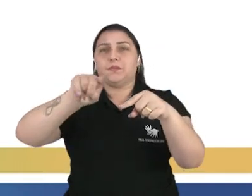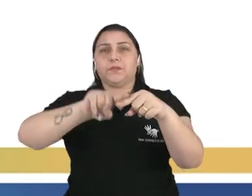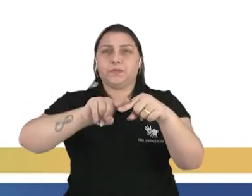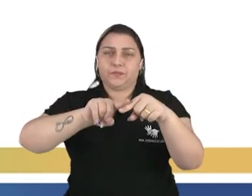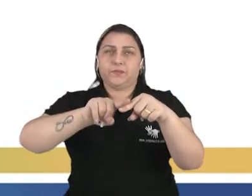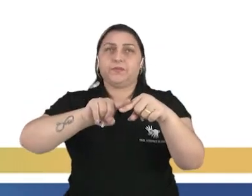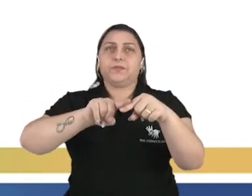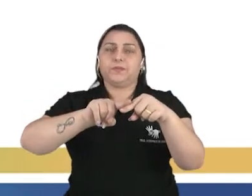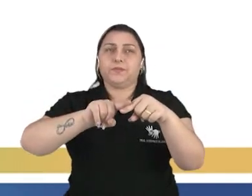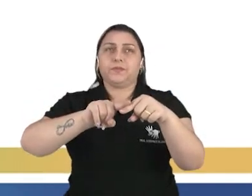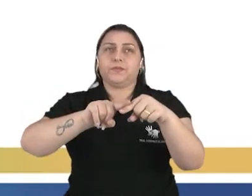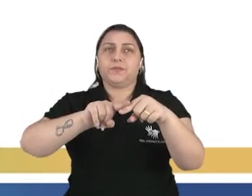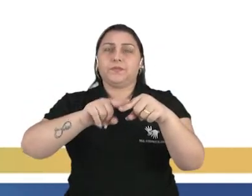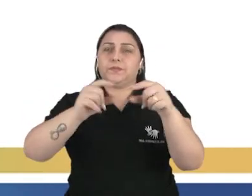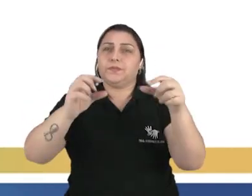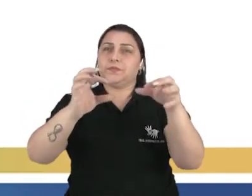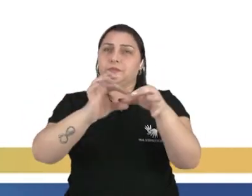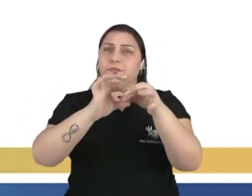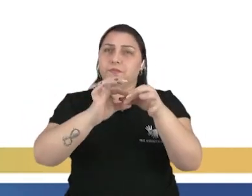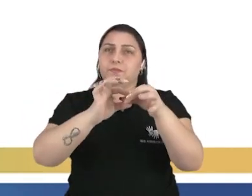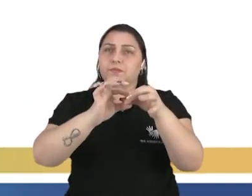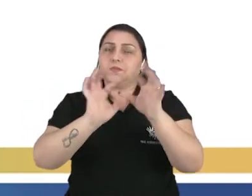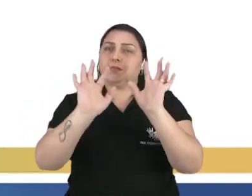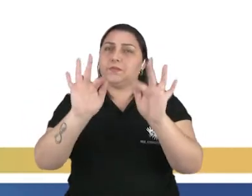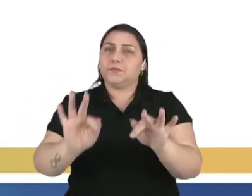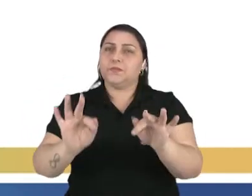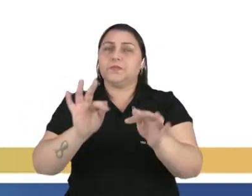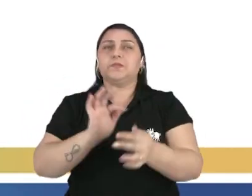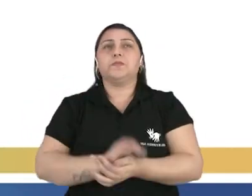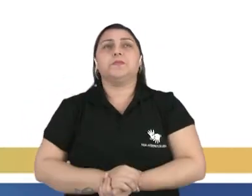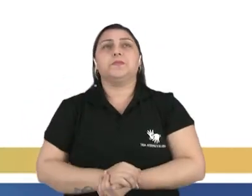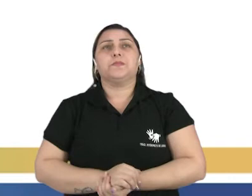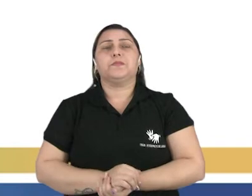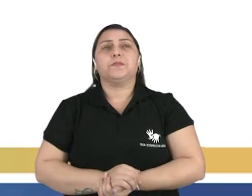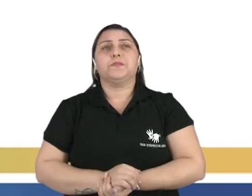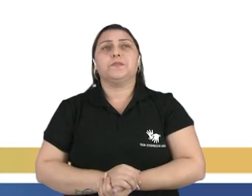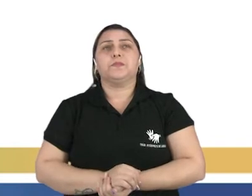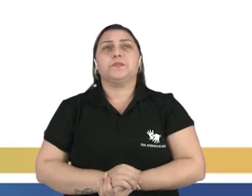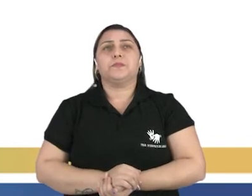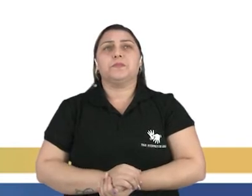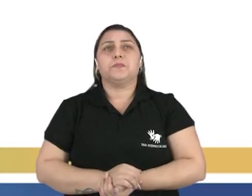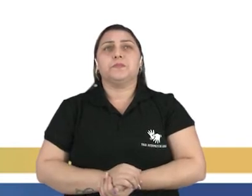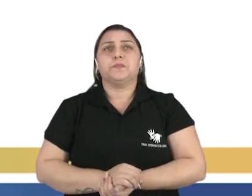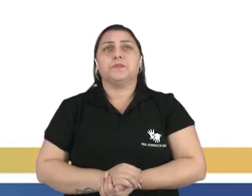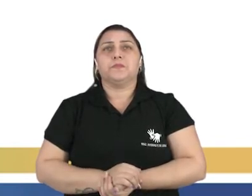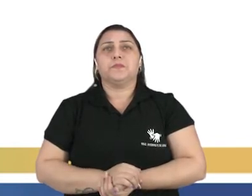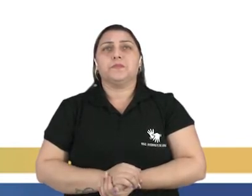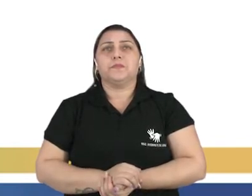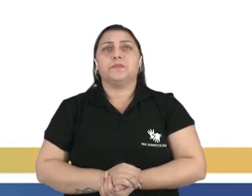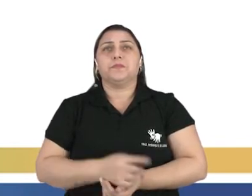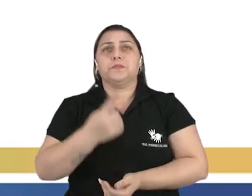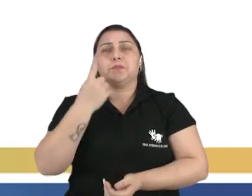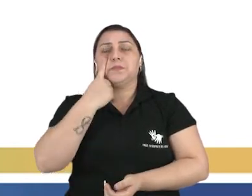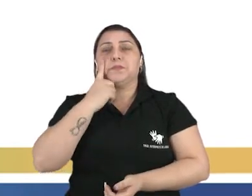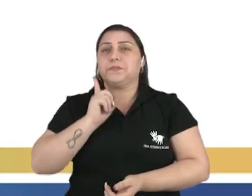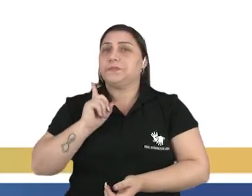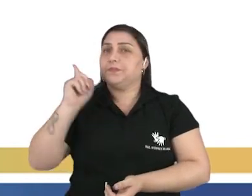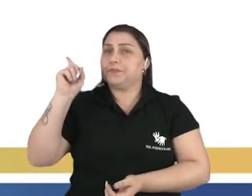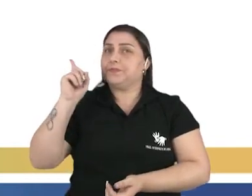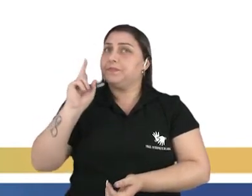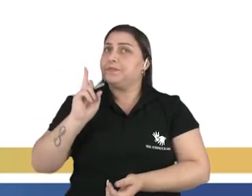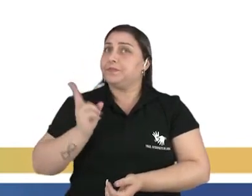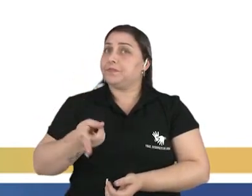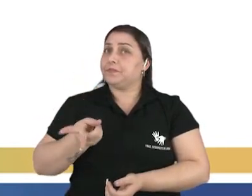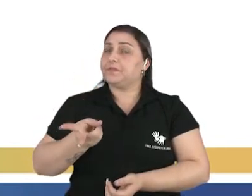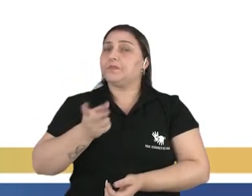aqui e ela tem um canto onde ela chega aqui ao final. Isso é o que nós chamamos de corrente, né? Corrente elétrica é a mesma